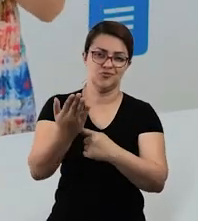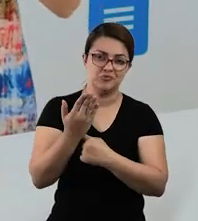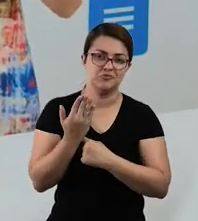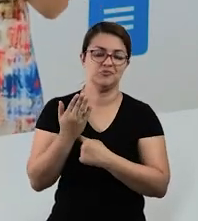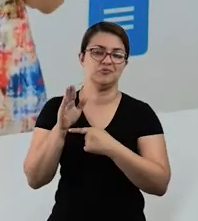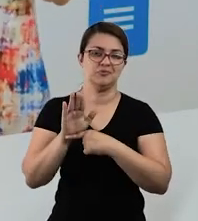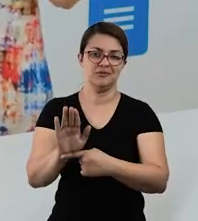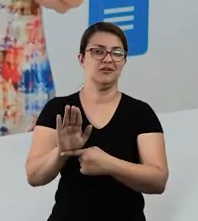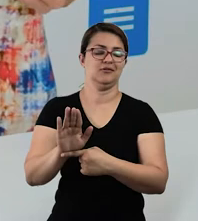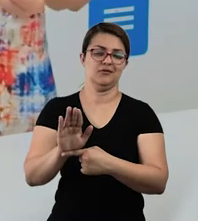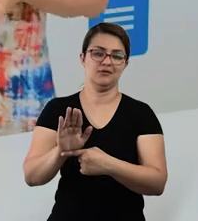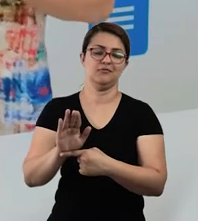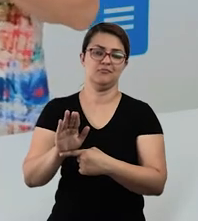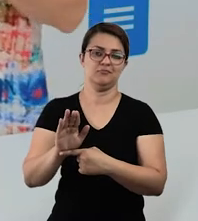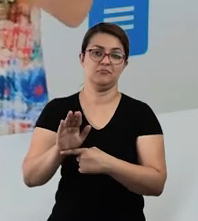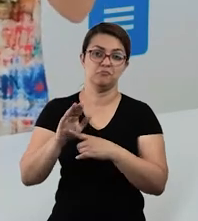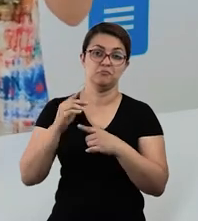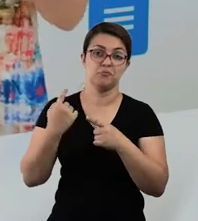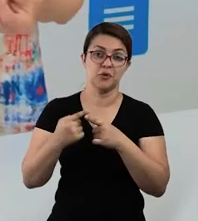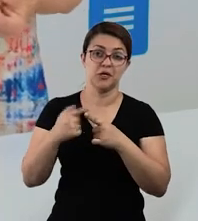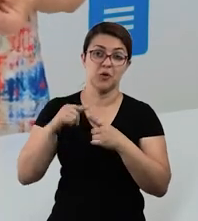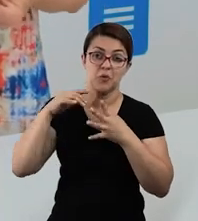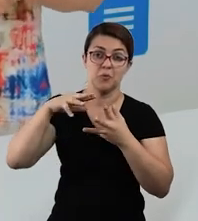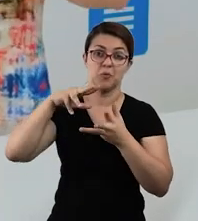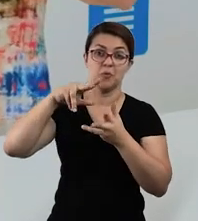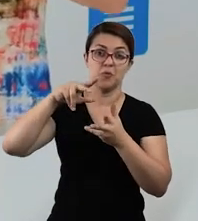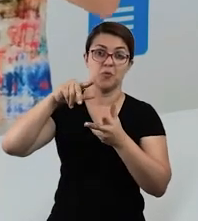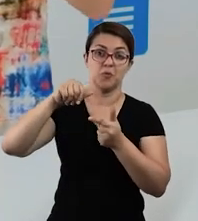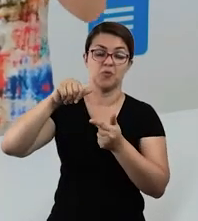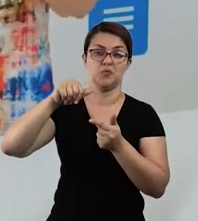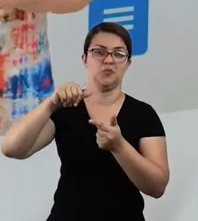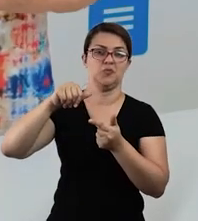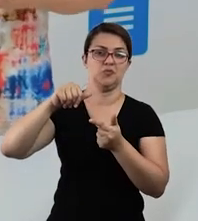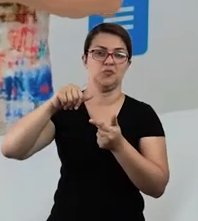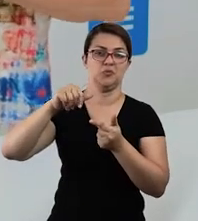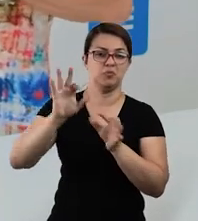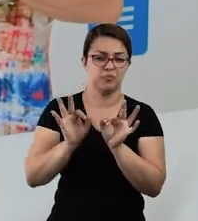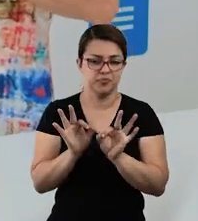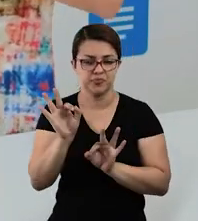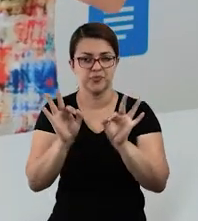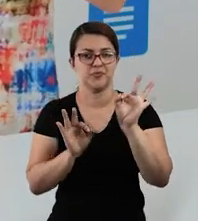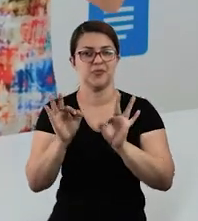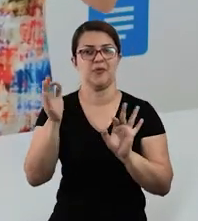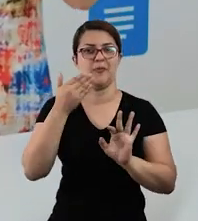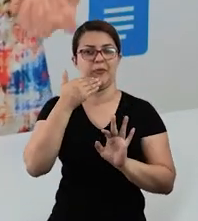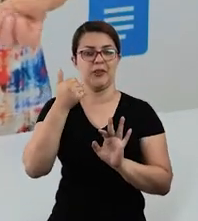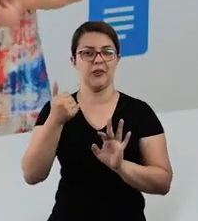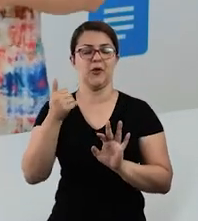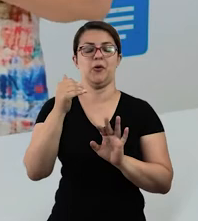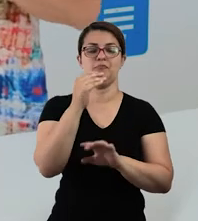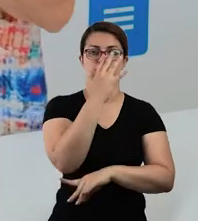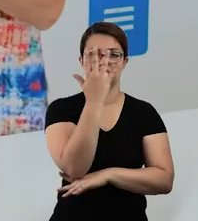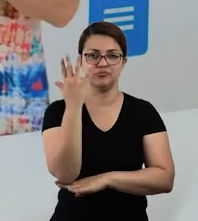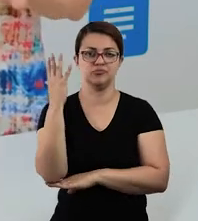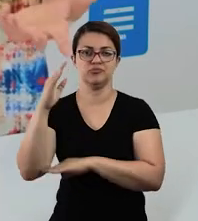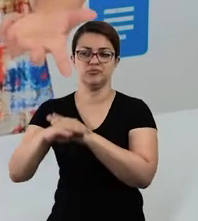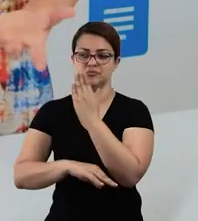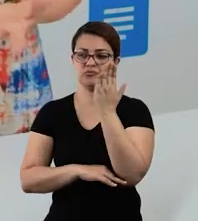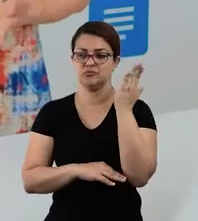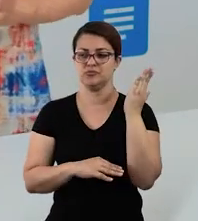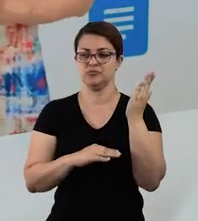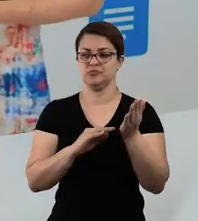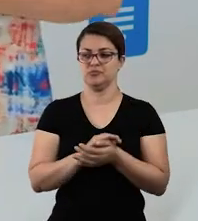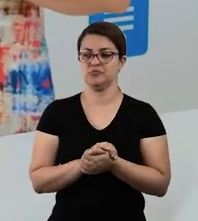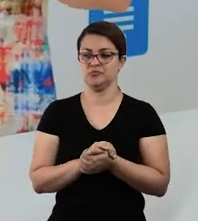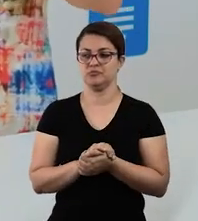muitas coisas que dependem de nós para melhorar o planeta de uma forma global, para melhorar o meio ambiente. Muitos falamos de